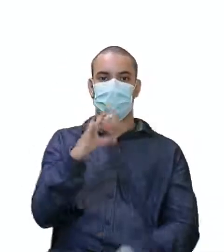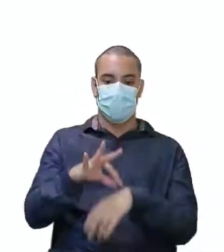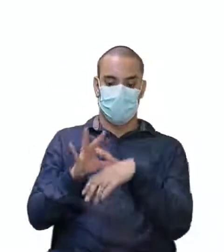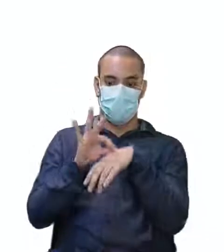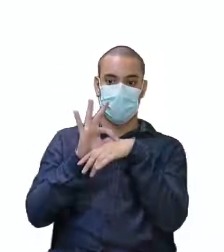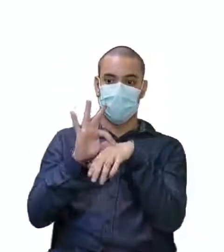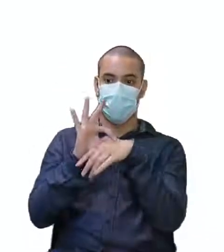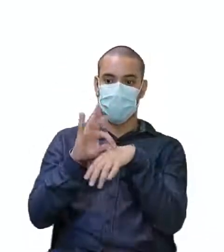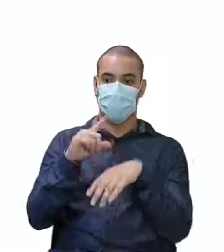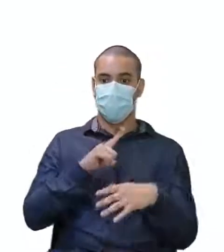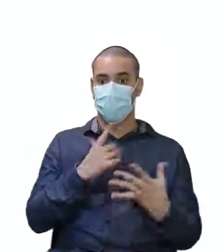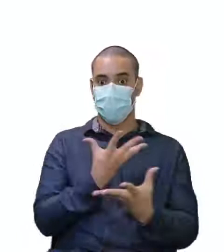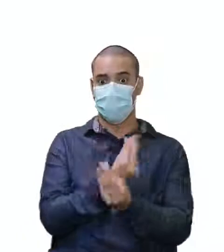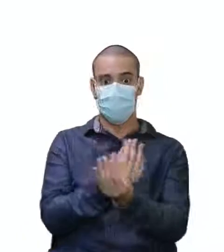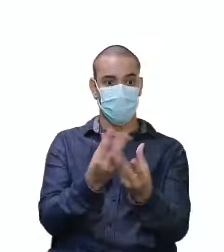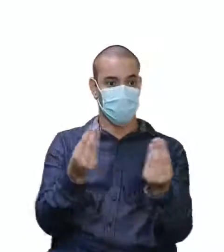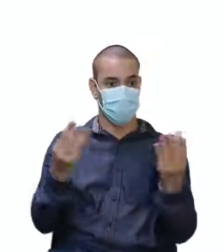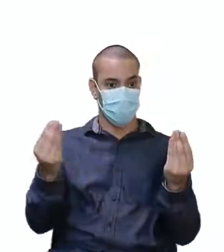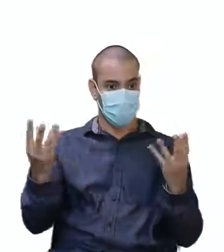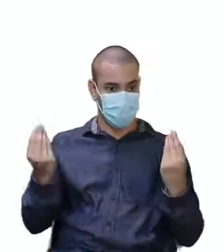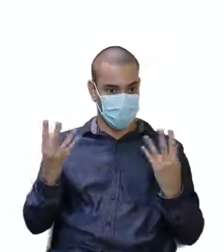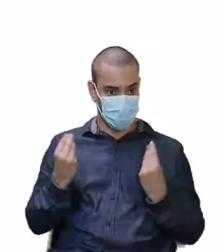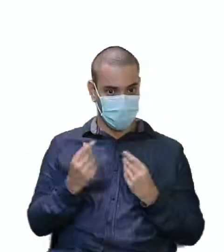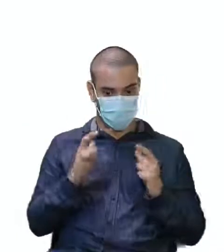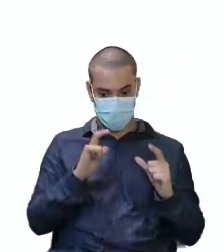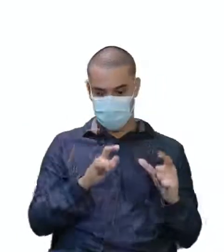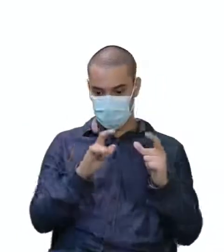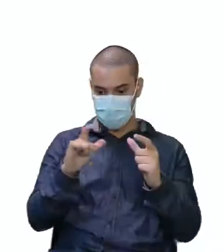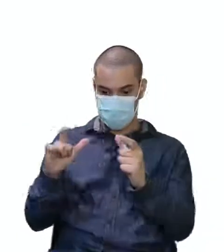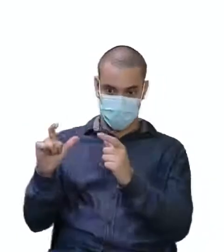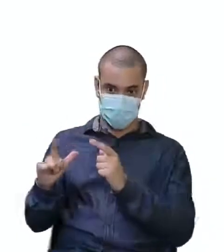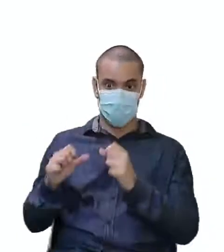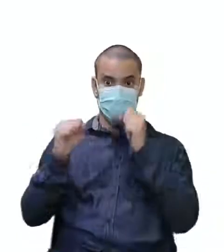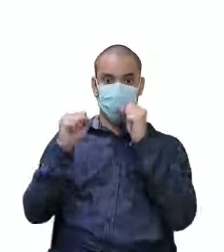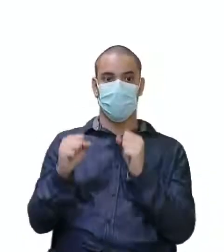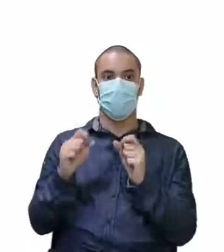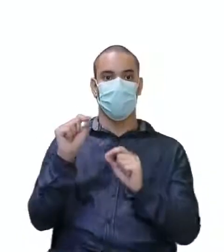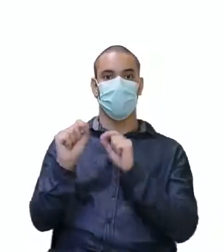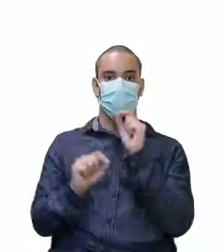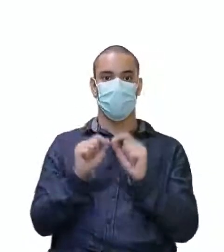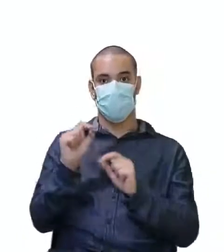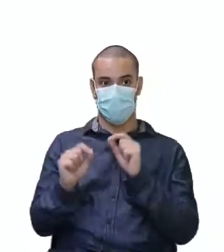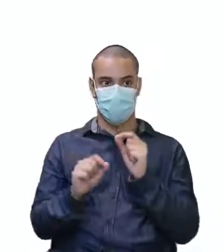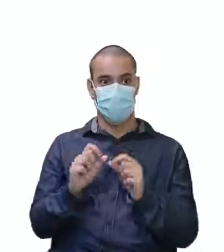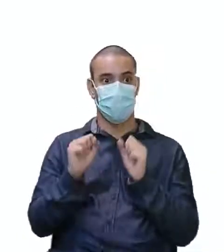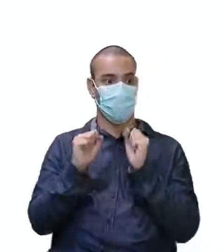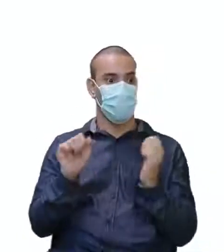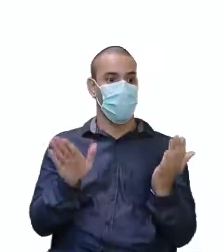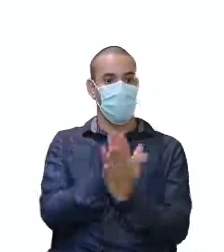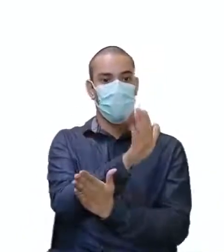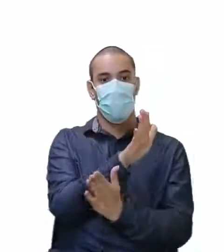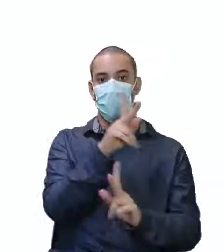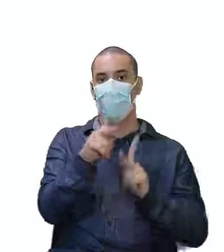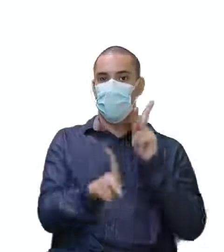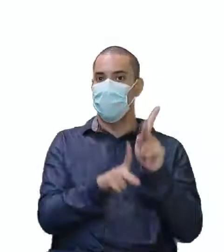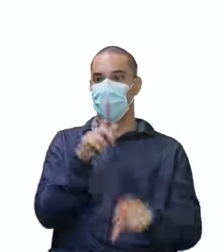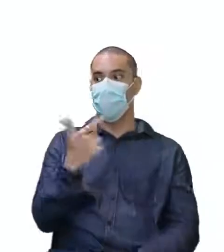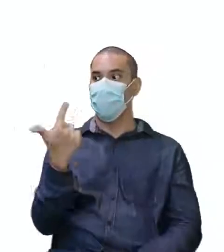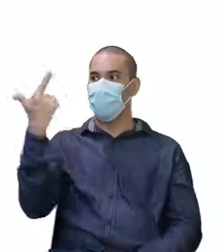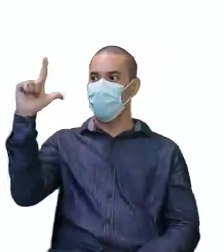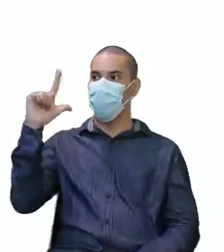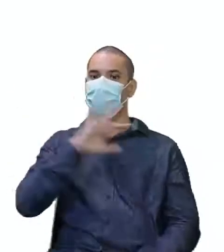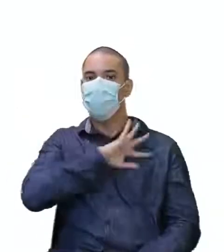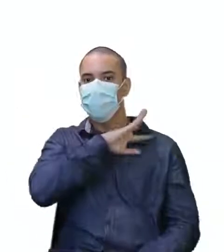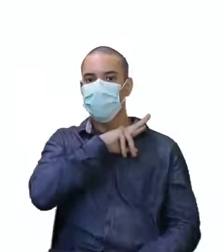tiver muito desse animal num determinado ambiente, eles podem acabar com uma população